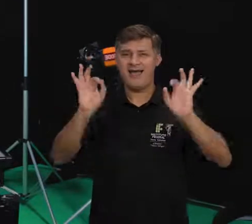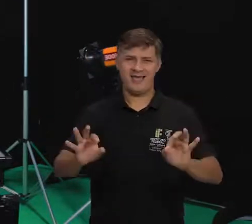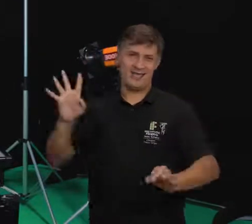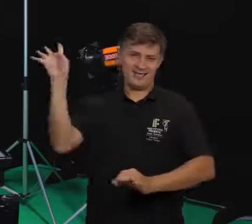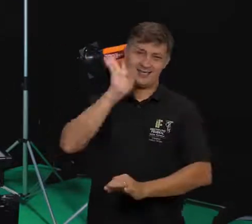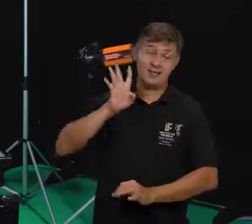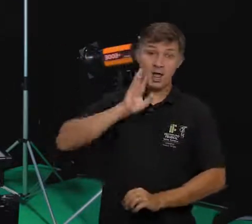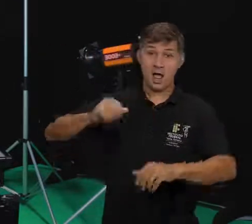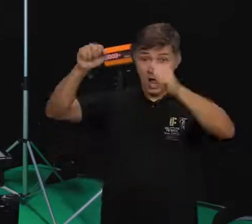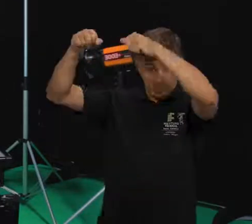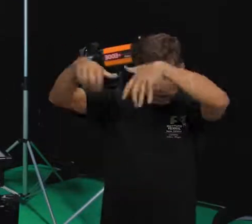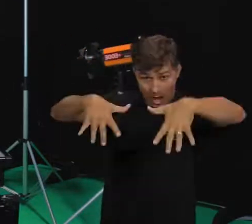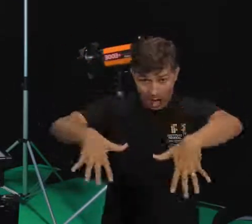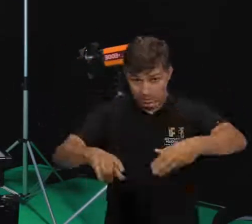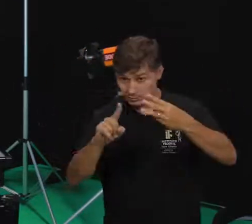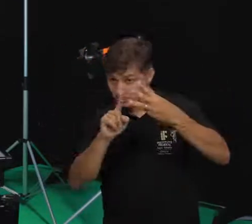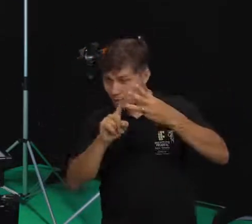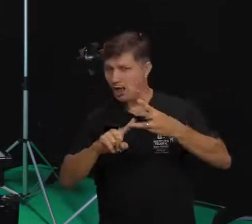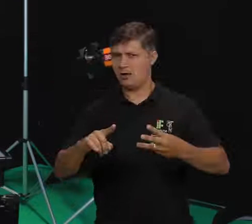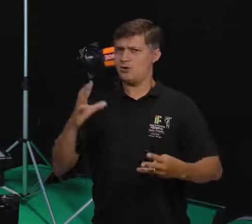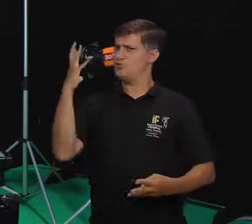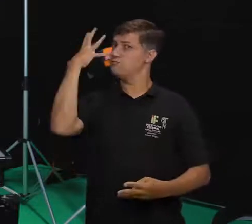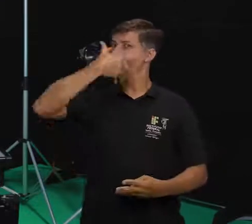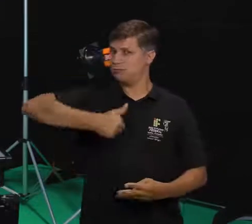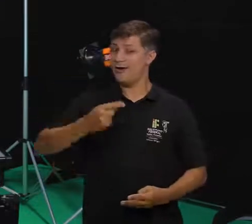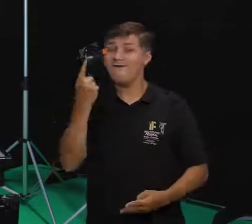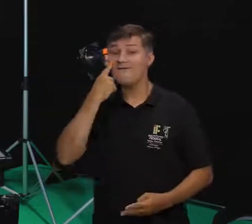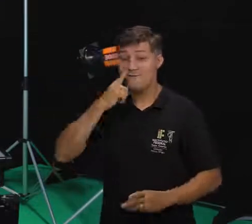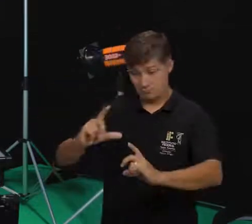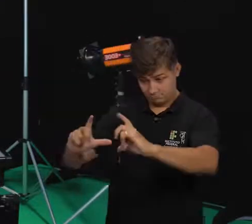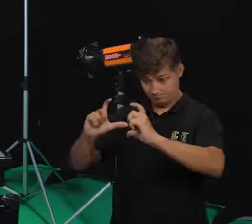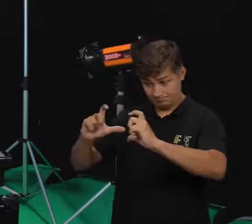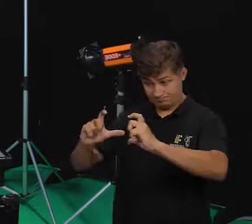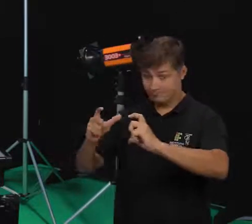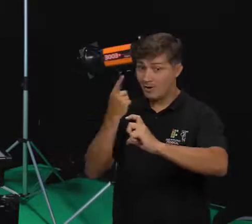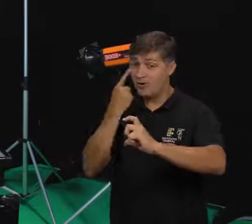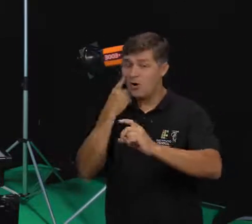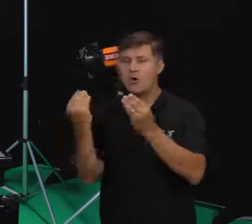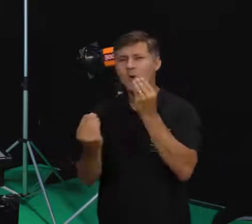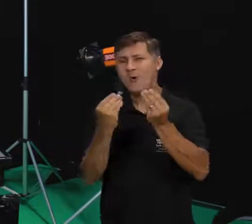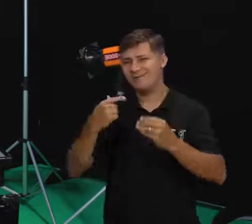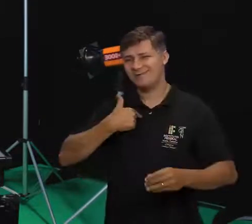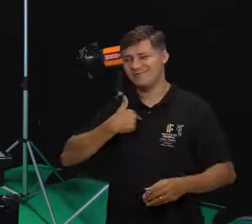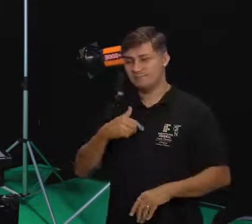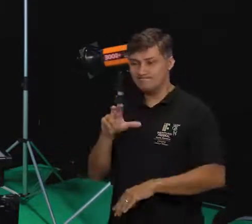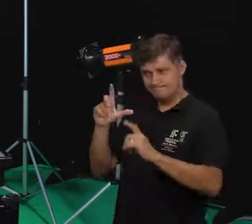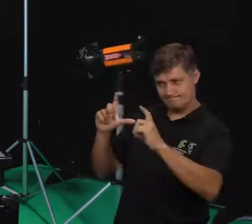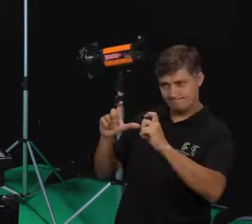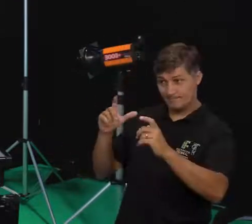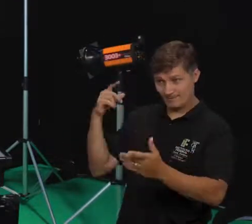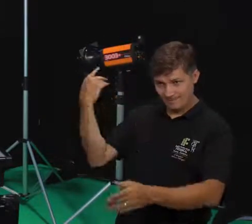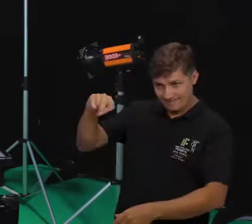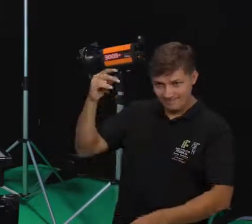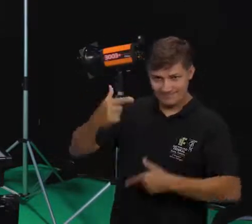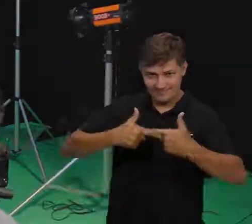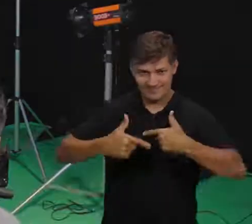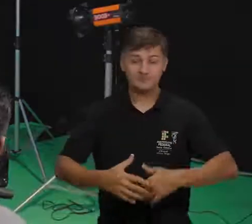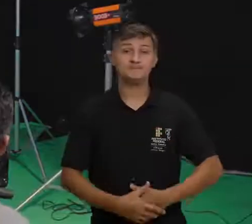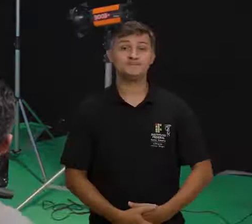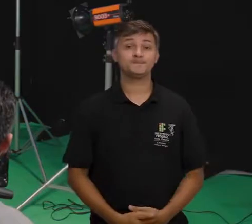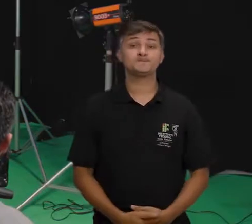coisa legal, e esse splash de mergulho é bem bonito. Então vamos lá para o clique, a minha câmera está postada aqui, vou me posicionar ali agora e vamos para o